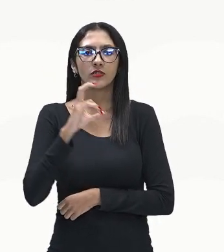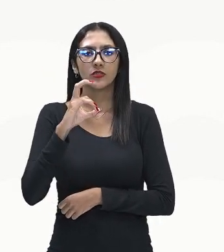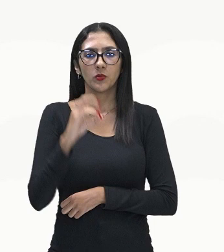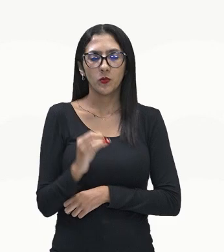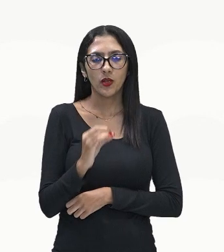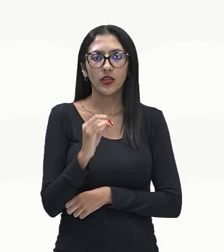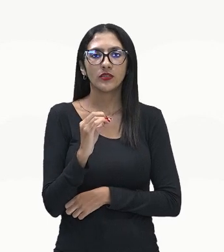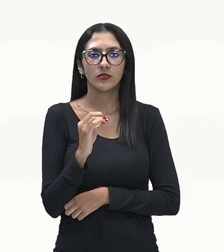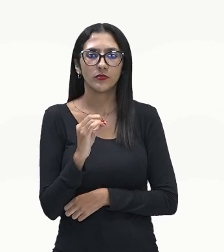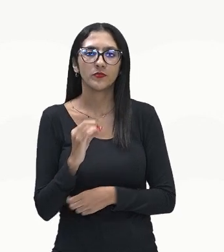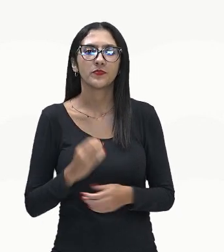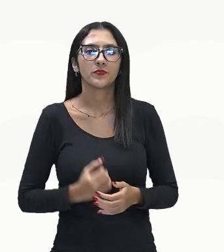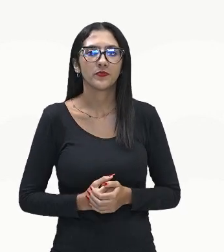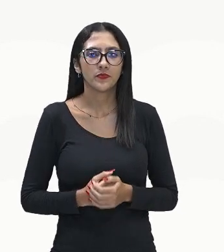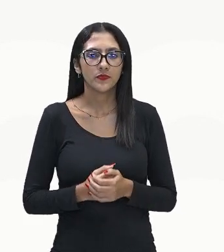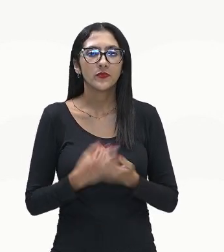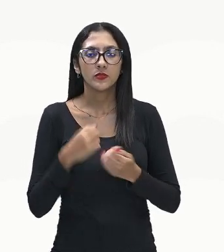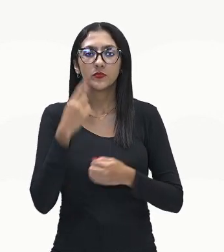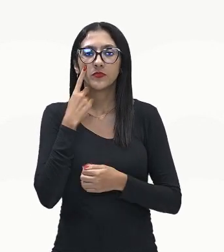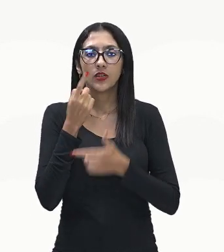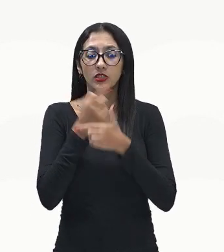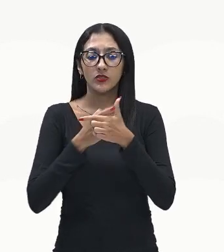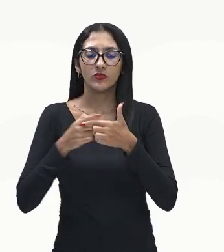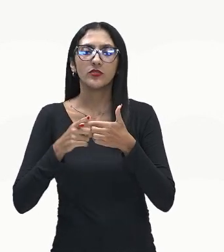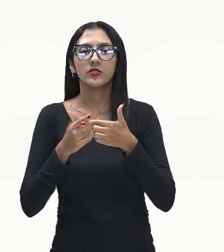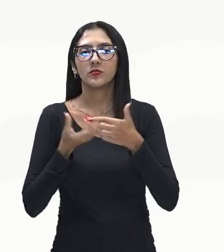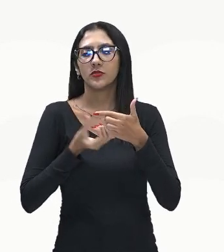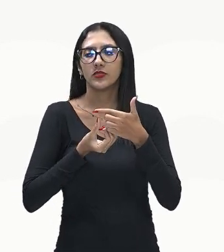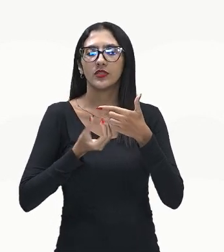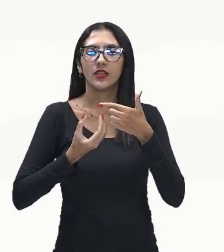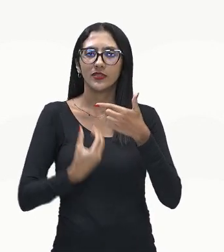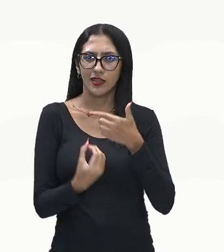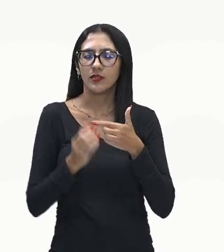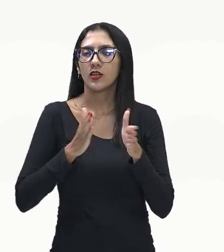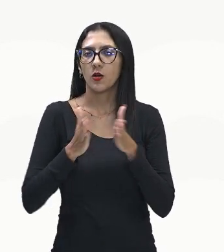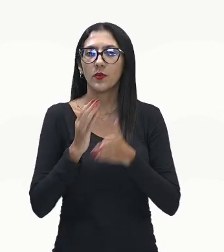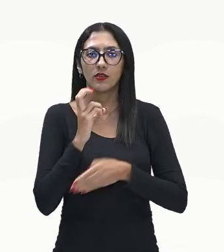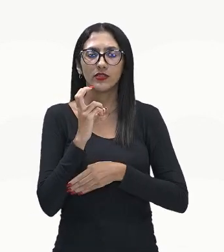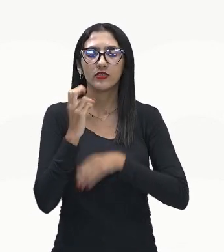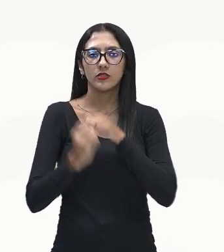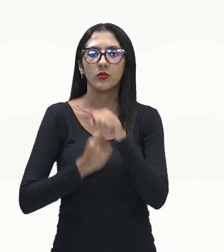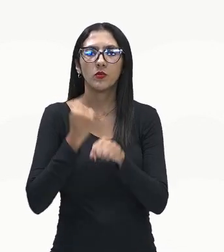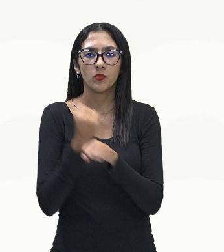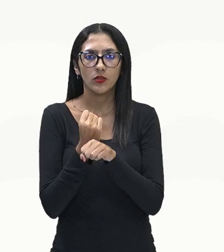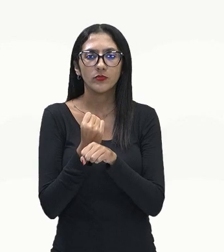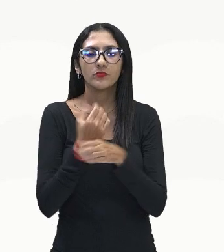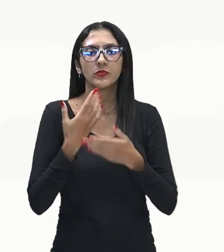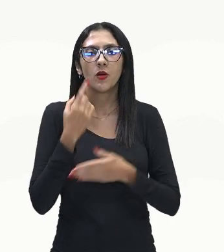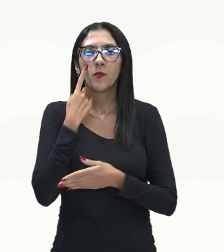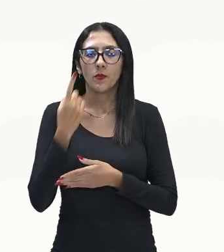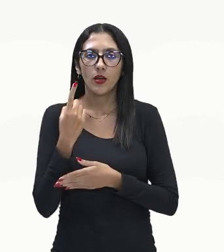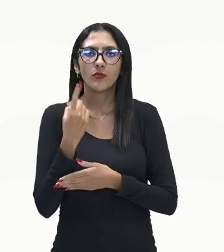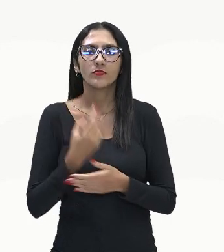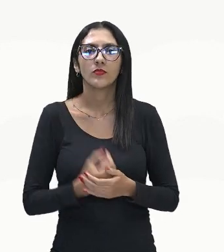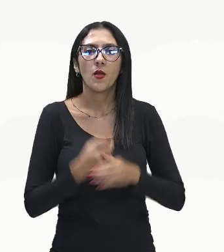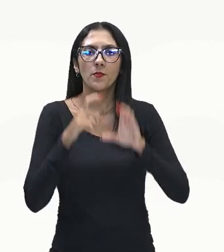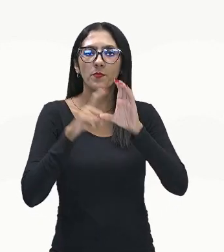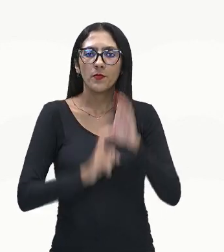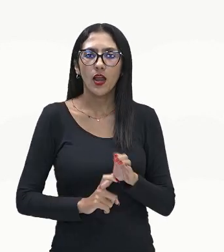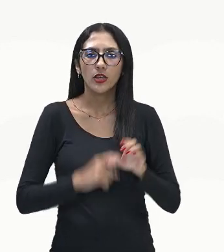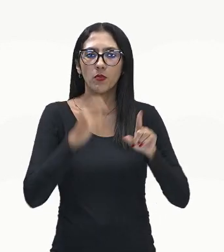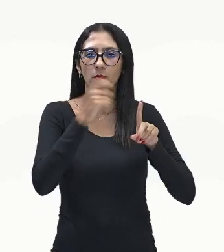R$164.050, certo? Em 60 vezes, que são os 5 anos. Então, a parcela do empréstimo dessa